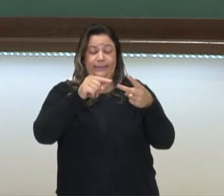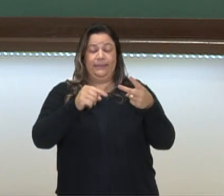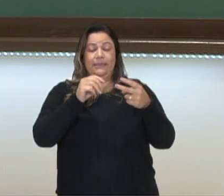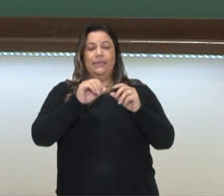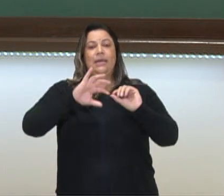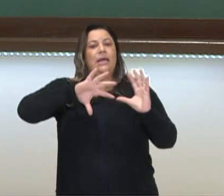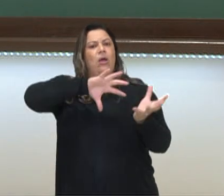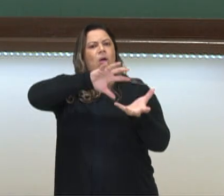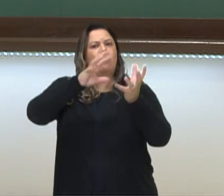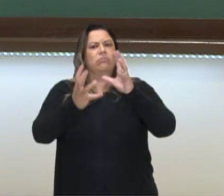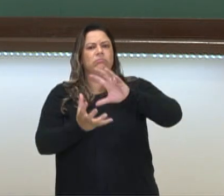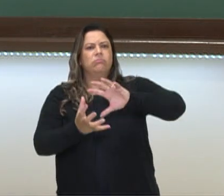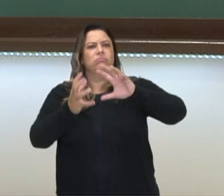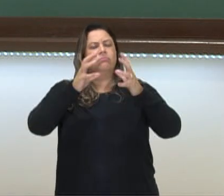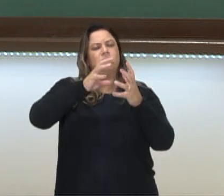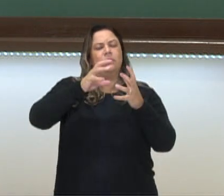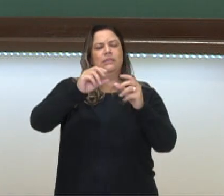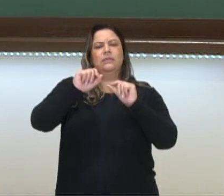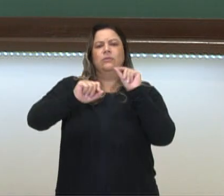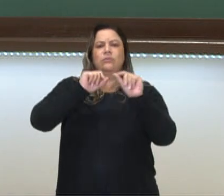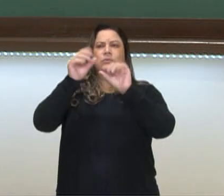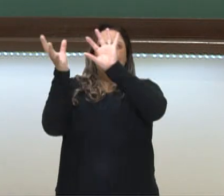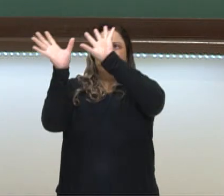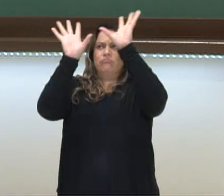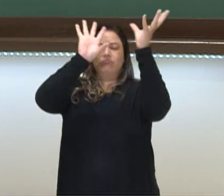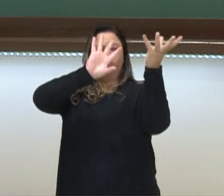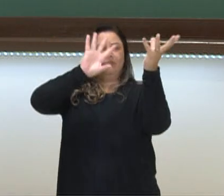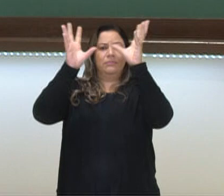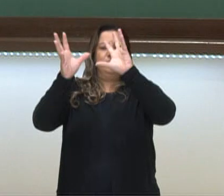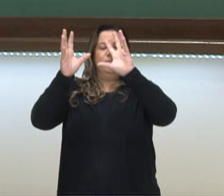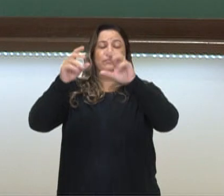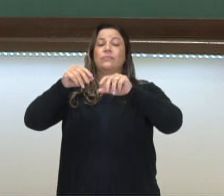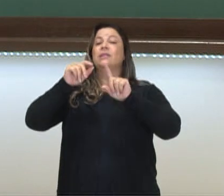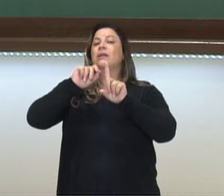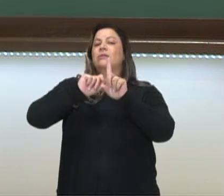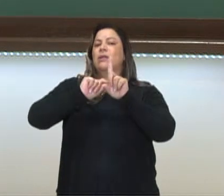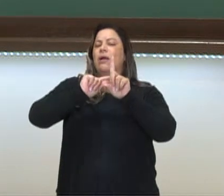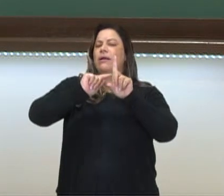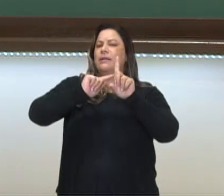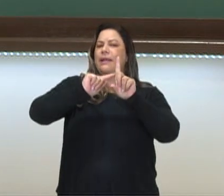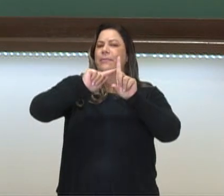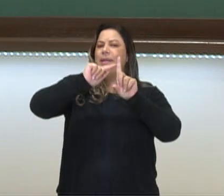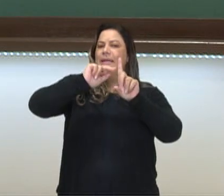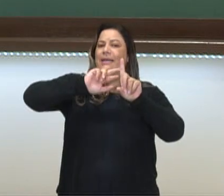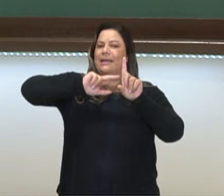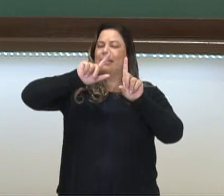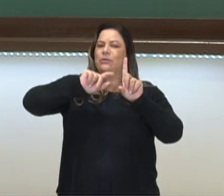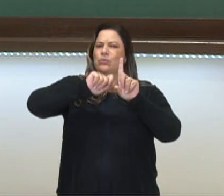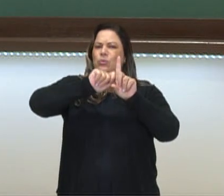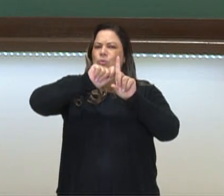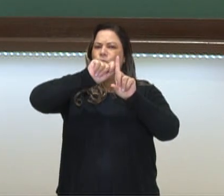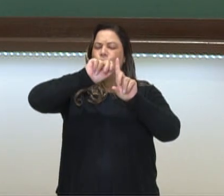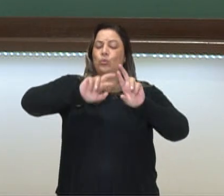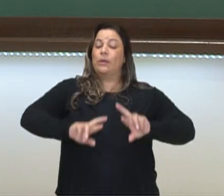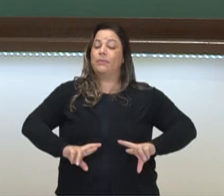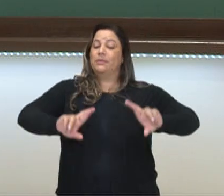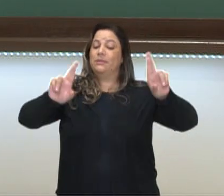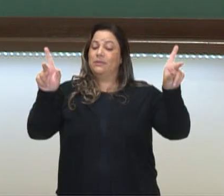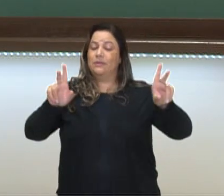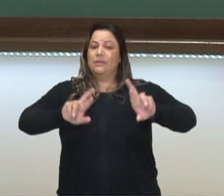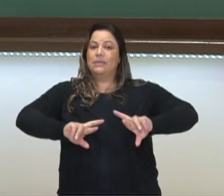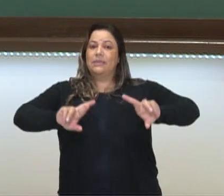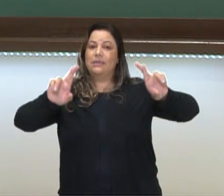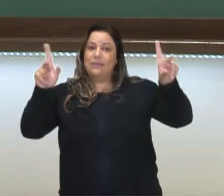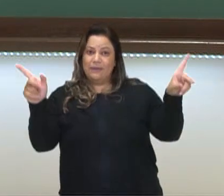e o aquecimento global são fenômenos que estão relacionados à temperatura do nosso planeta, porém eles são muito diferentes.